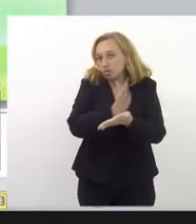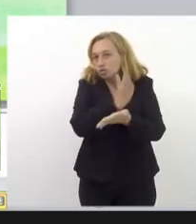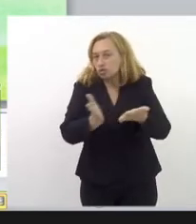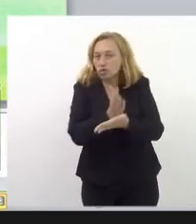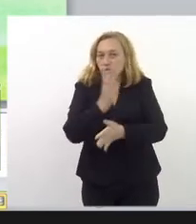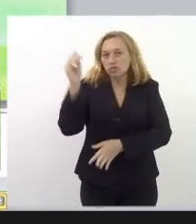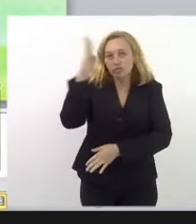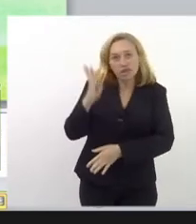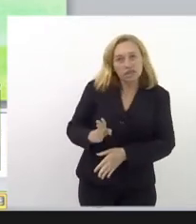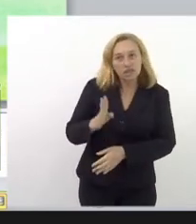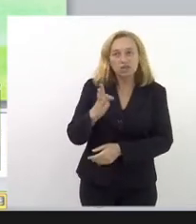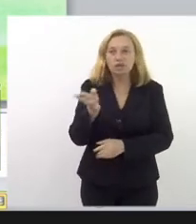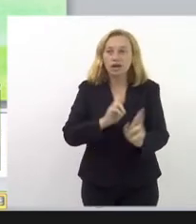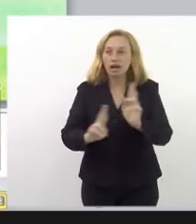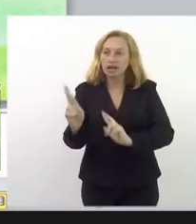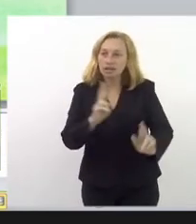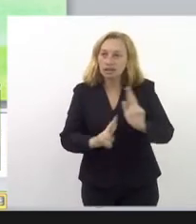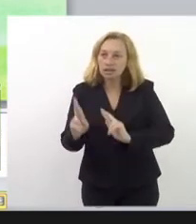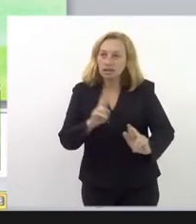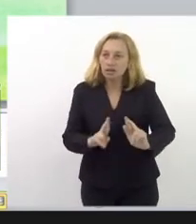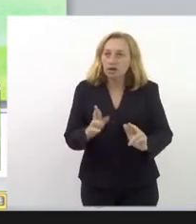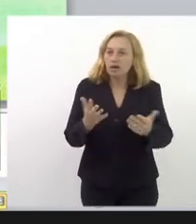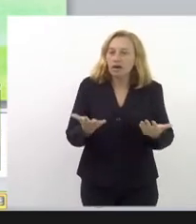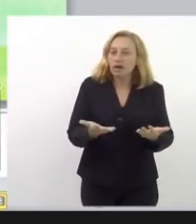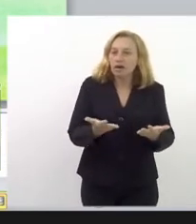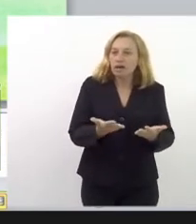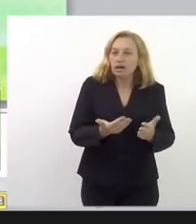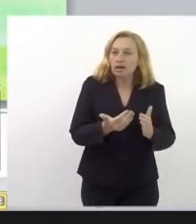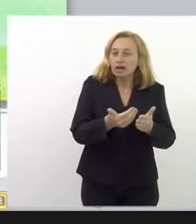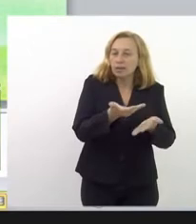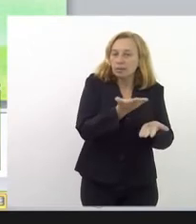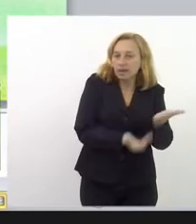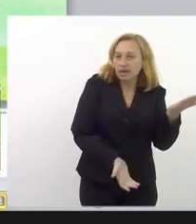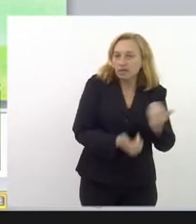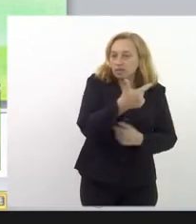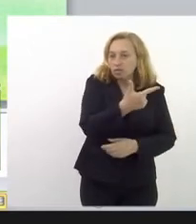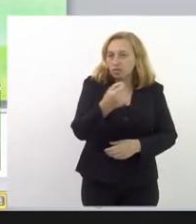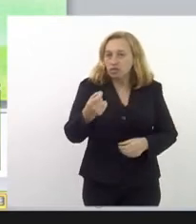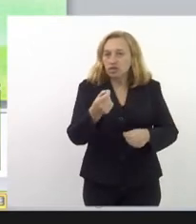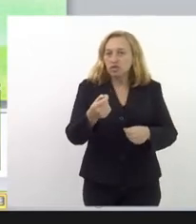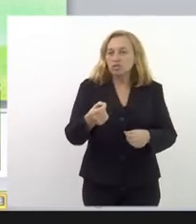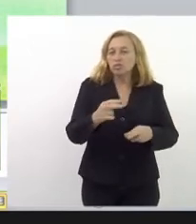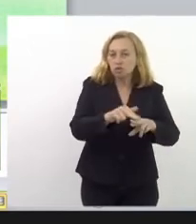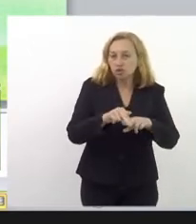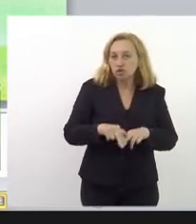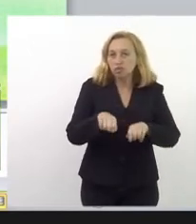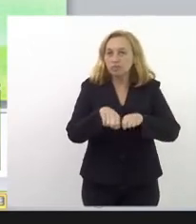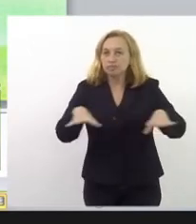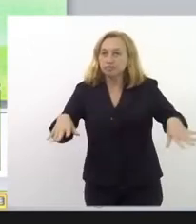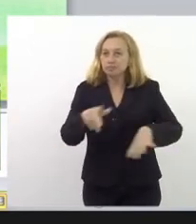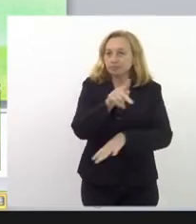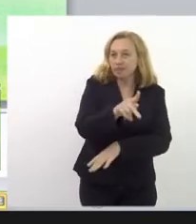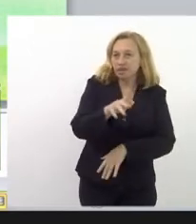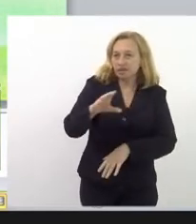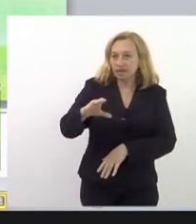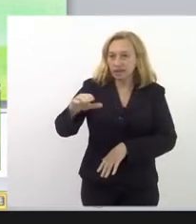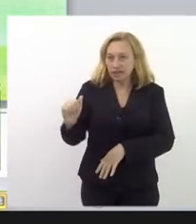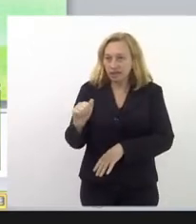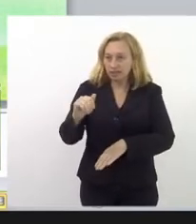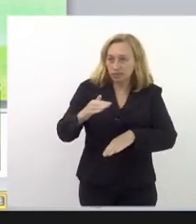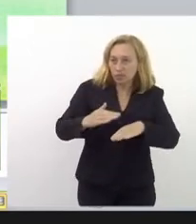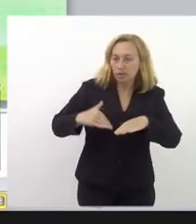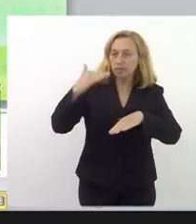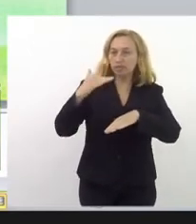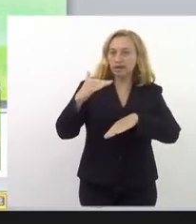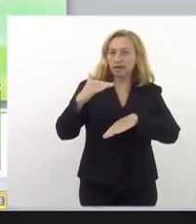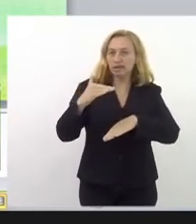em relação à queda em 2020 por conta da pandemia. O IPCA ficou bem acima, né?